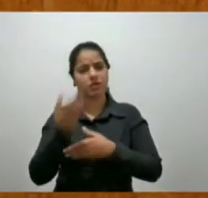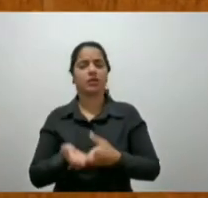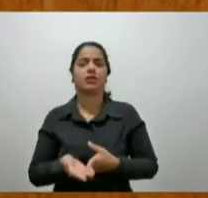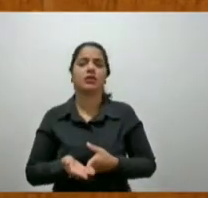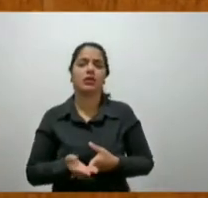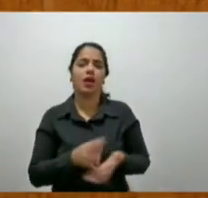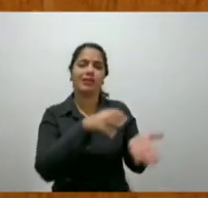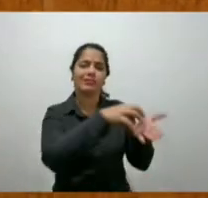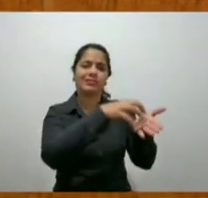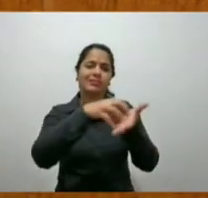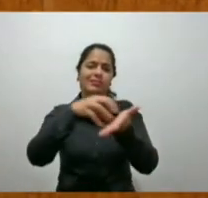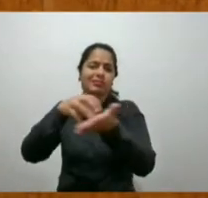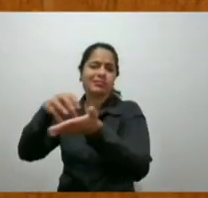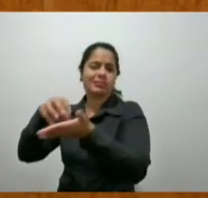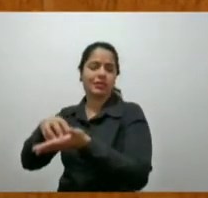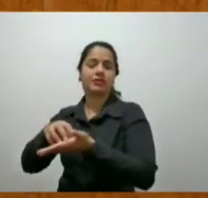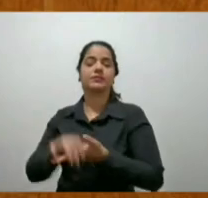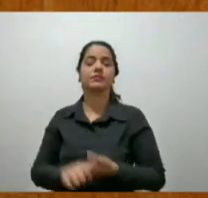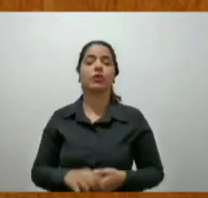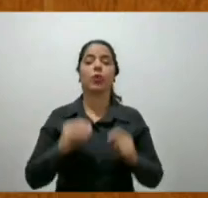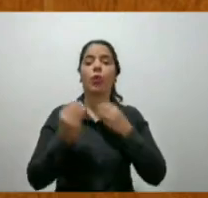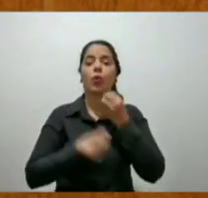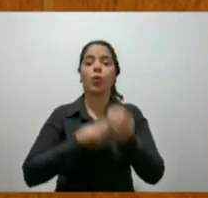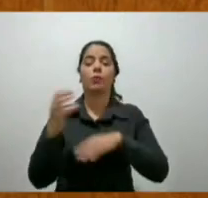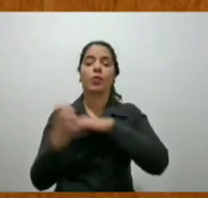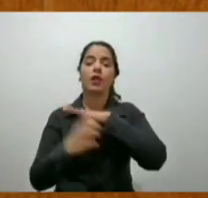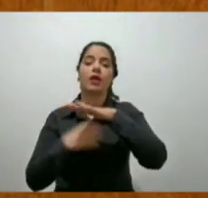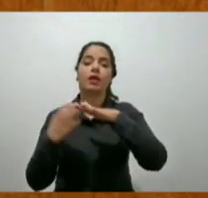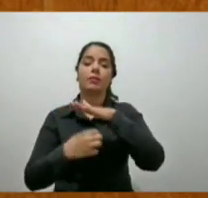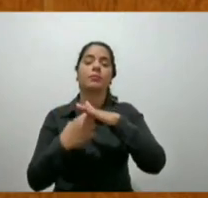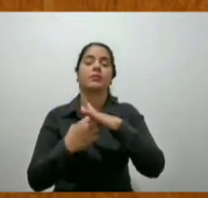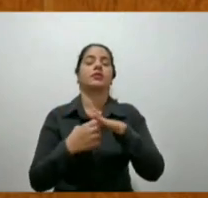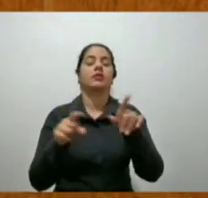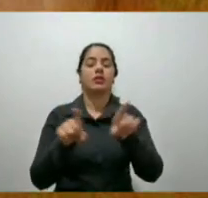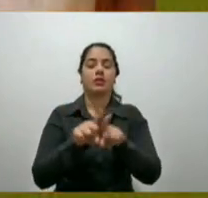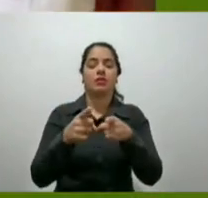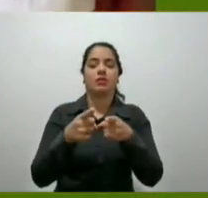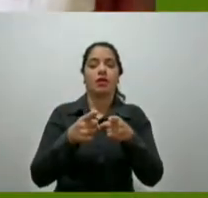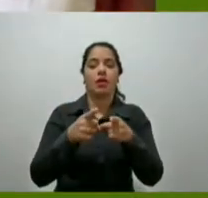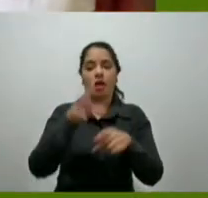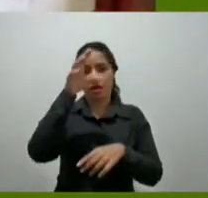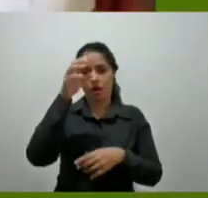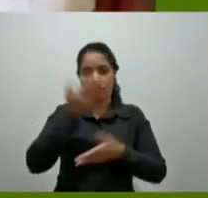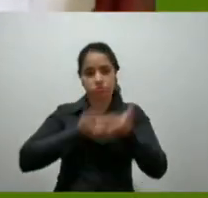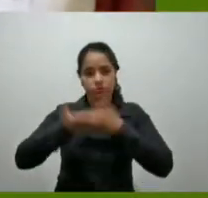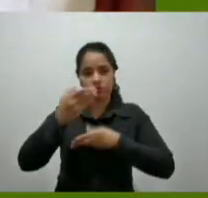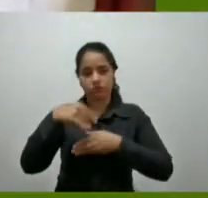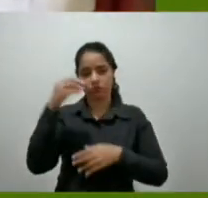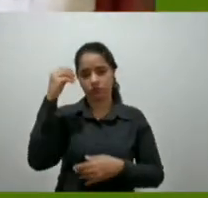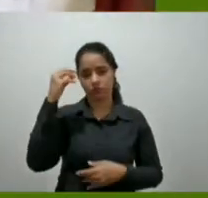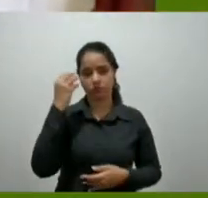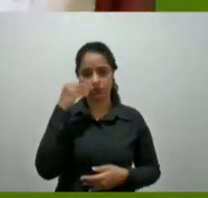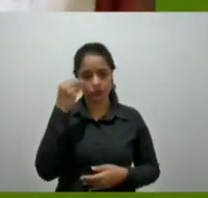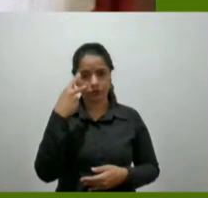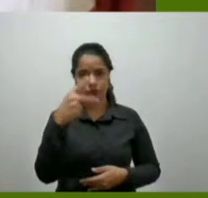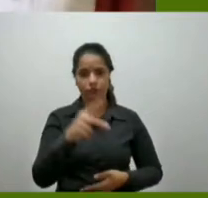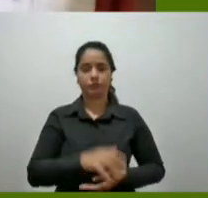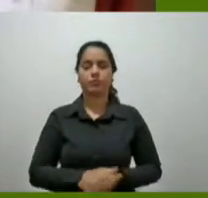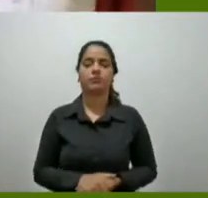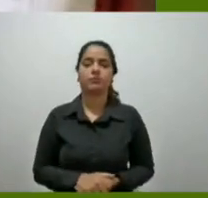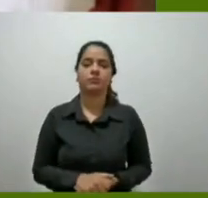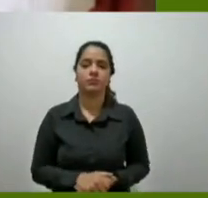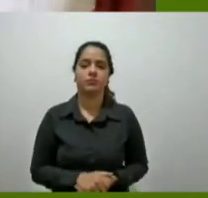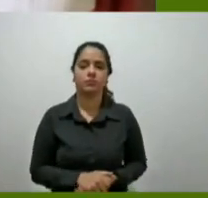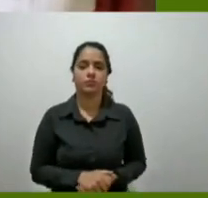pode também levar de aprendizado da sua experiência? Olha, eu trabalhei em